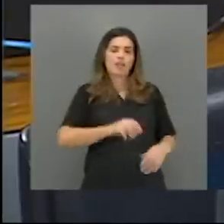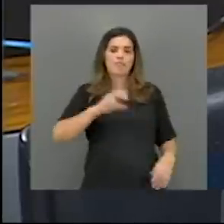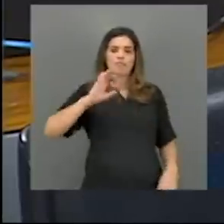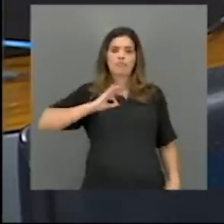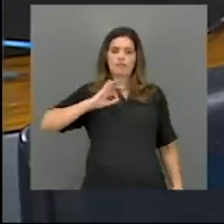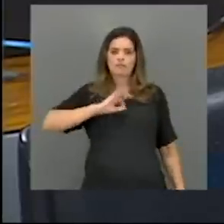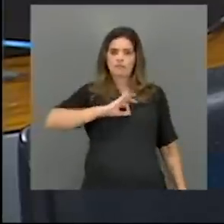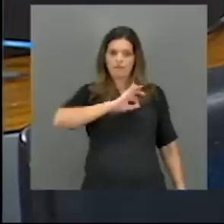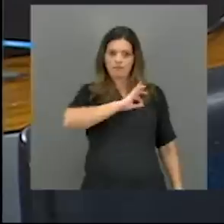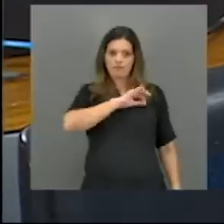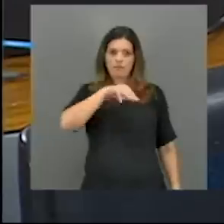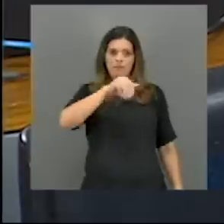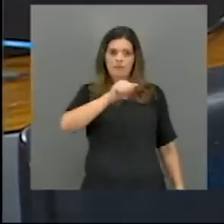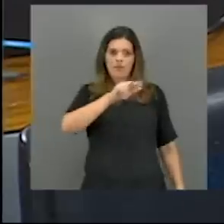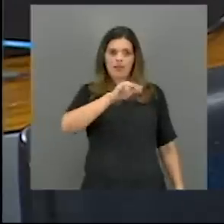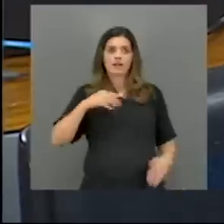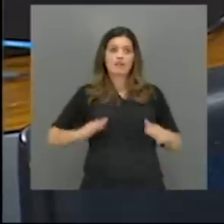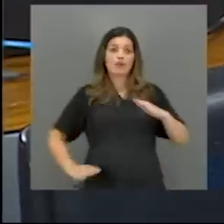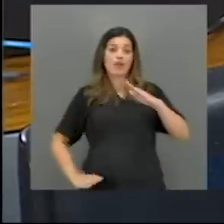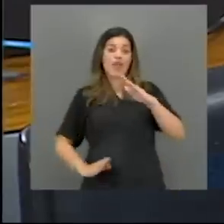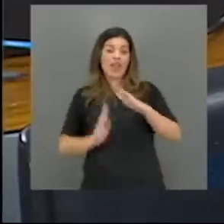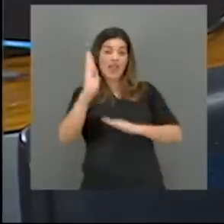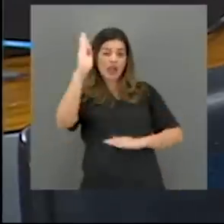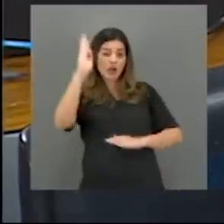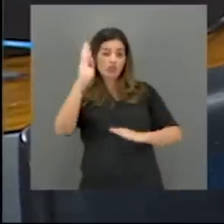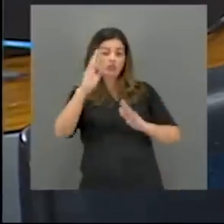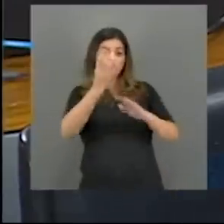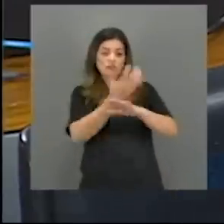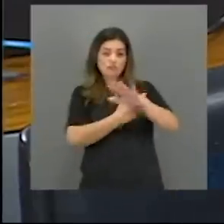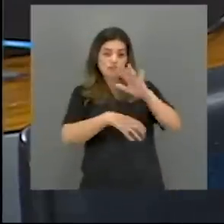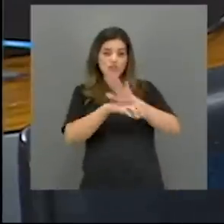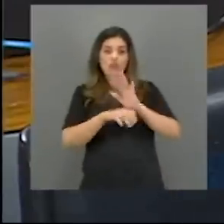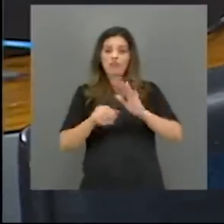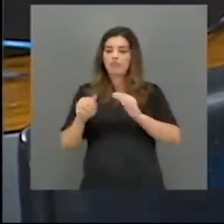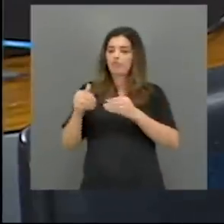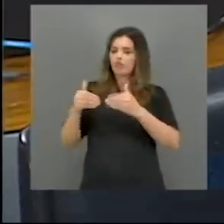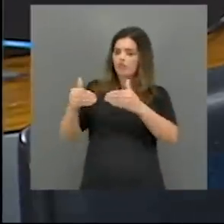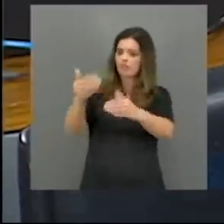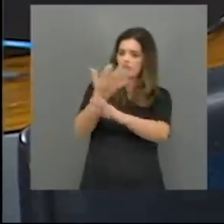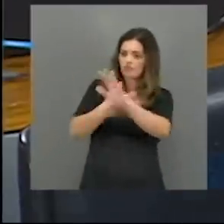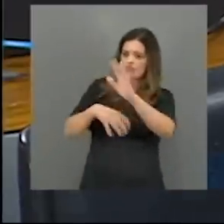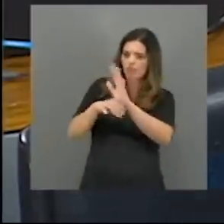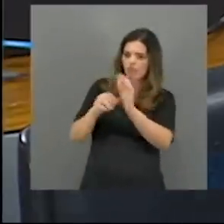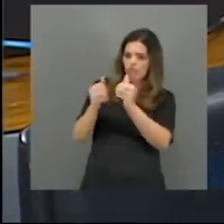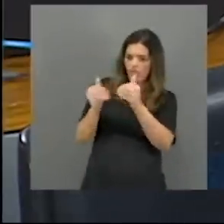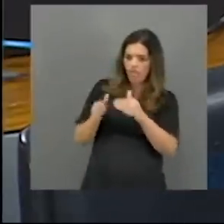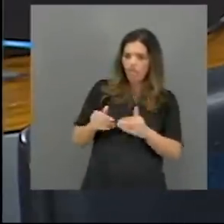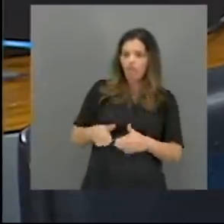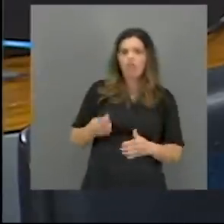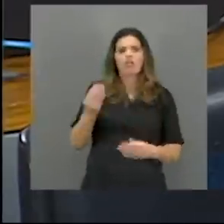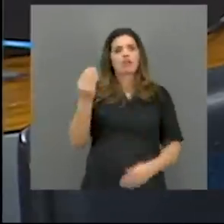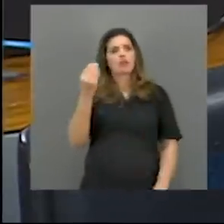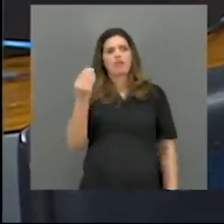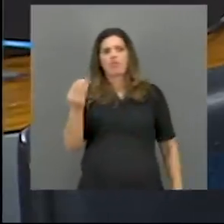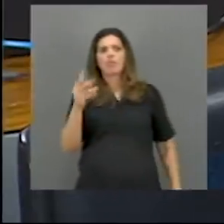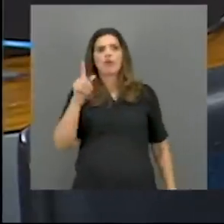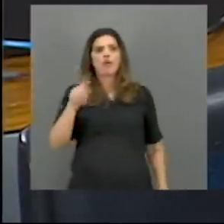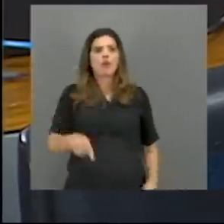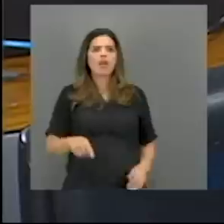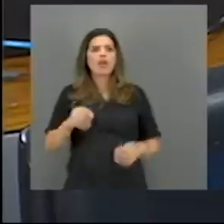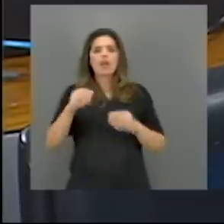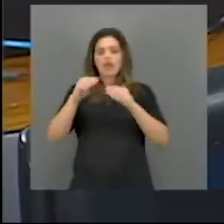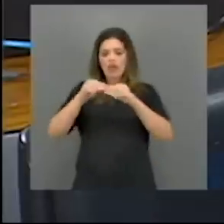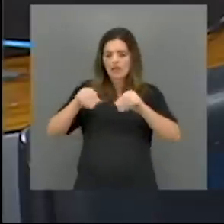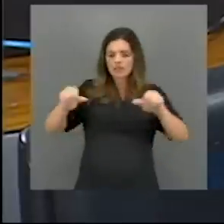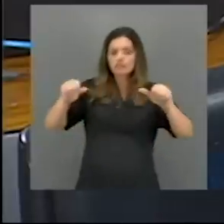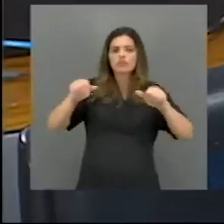que bateu recorde de desmatamento agora, esvaziar o Ministério do Meio Ambiente é uma questão institucional. Tirar a questão dos resíduos sólidos,